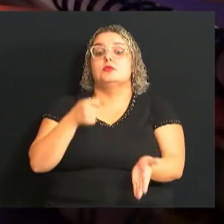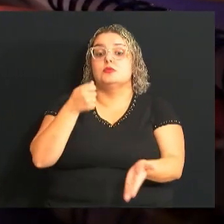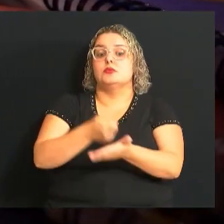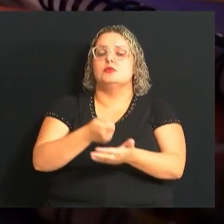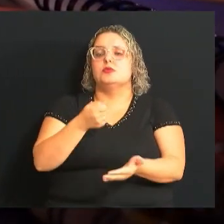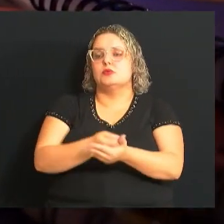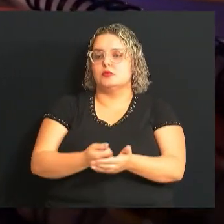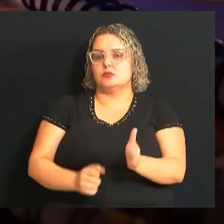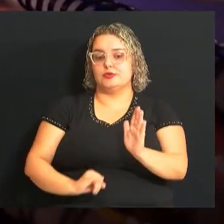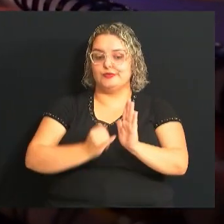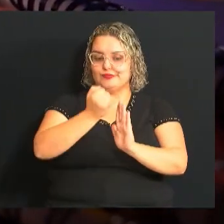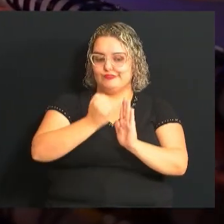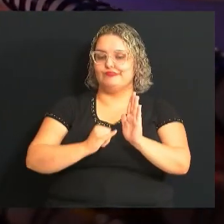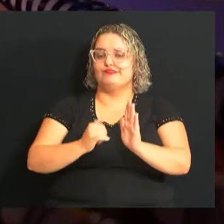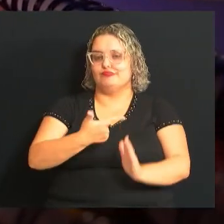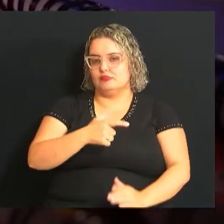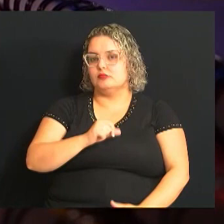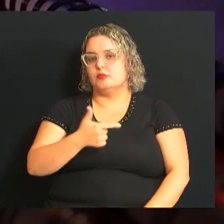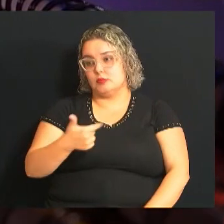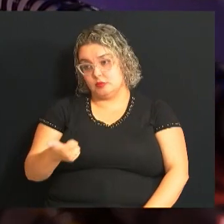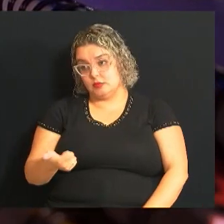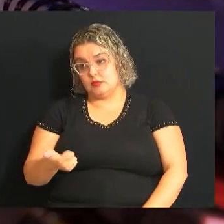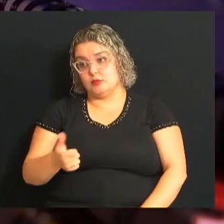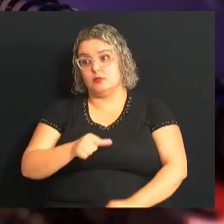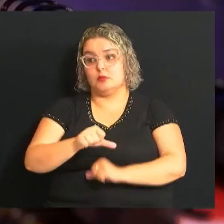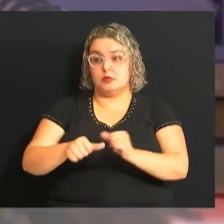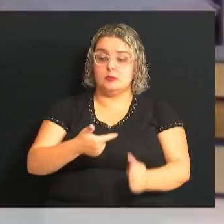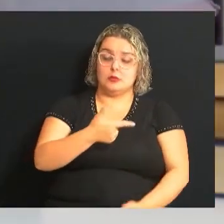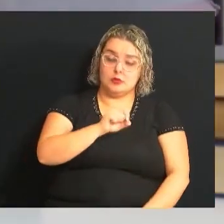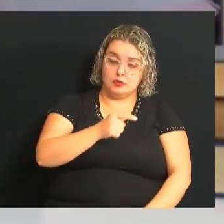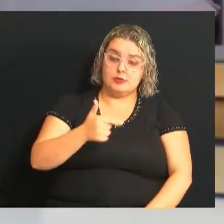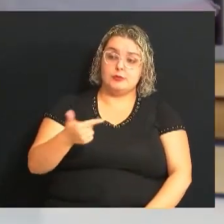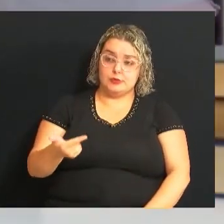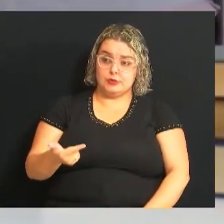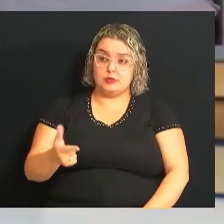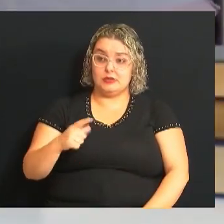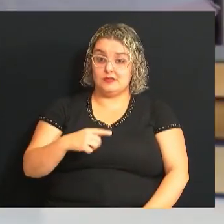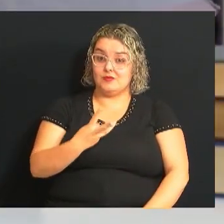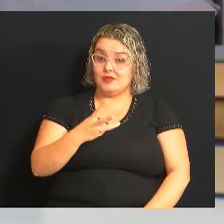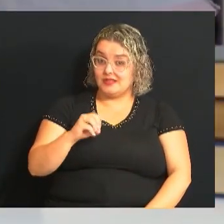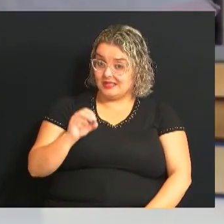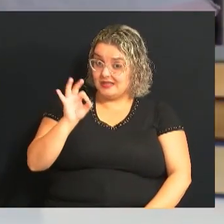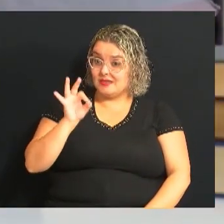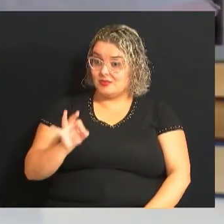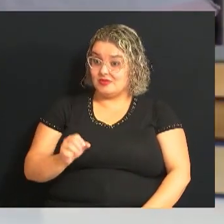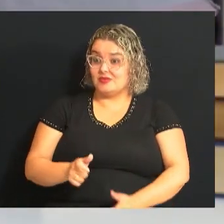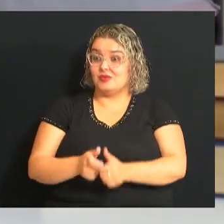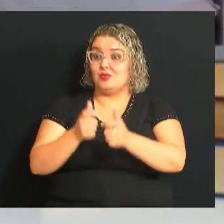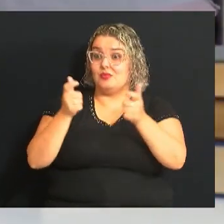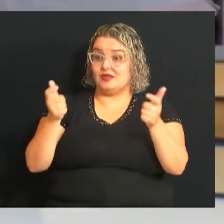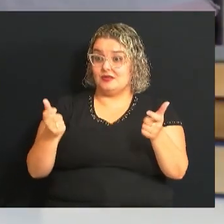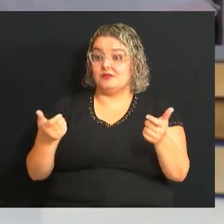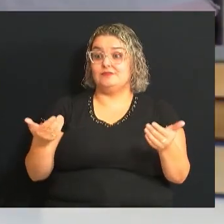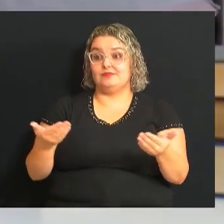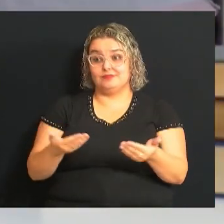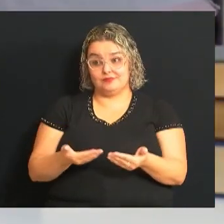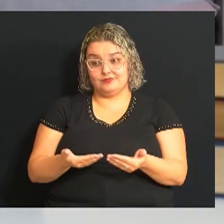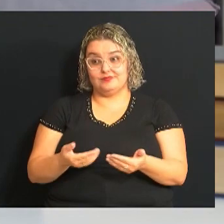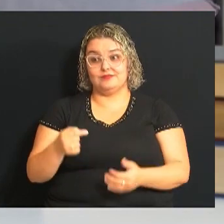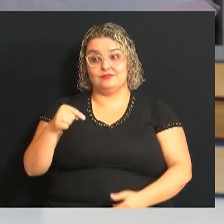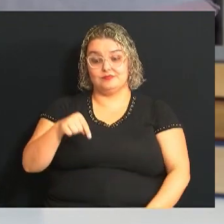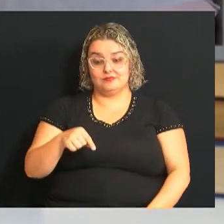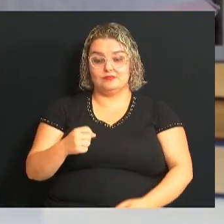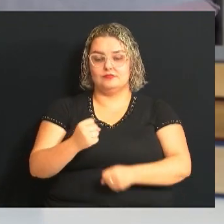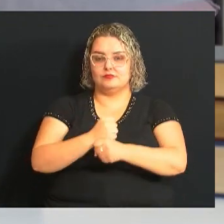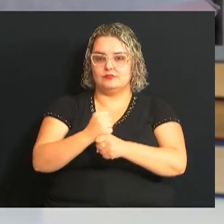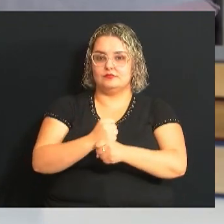muito forte em 2021 para 2022. Ele teve 30% de aumento e agora, esse ano, a expectativa é